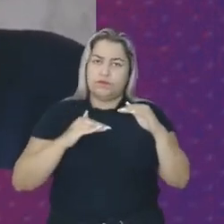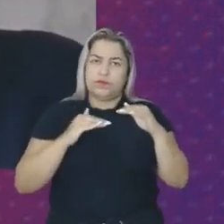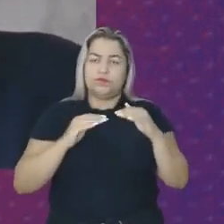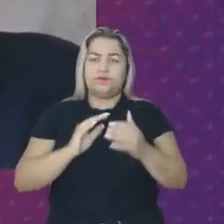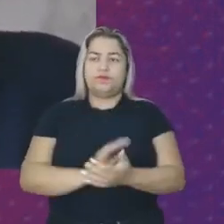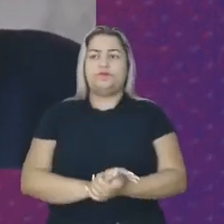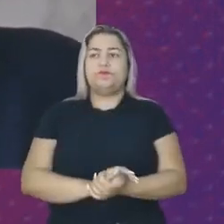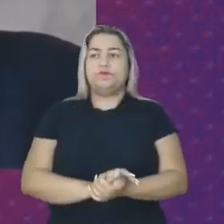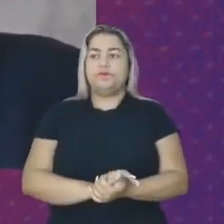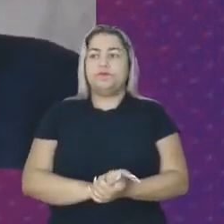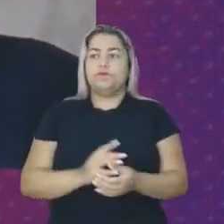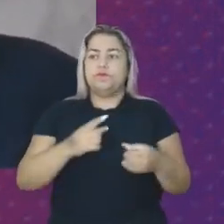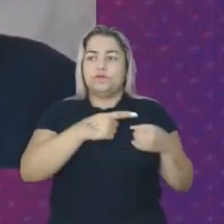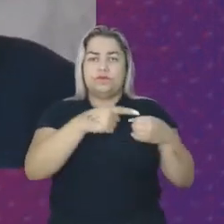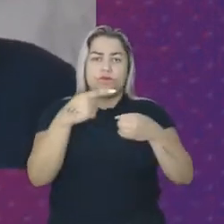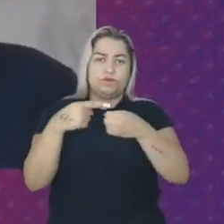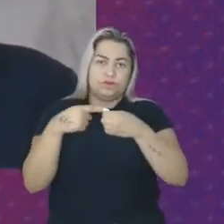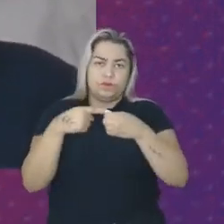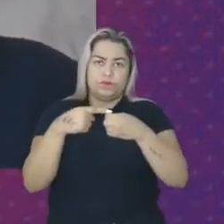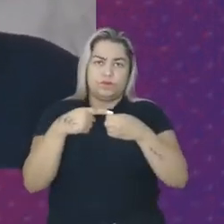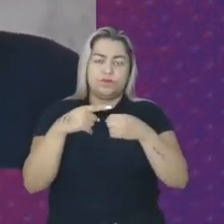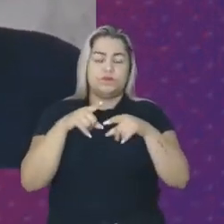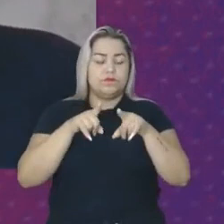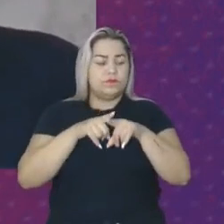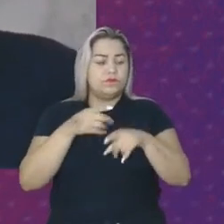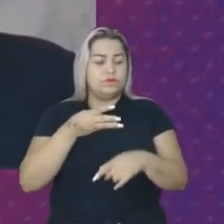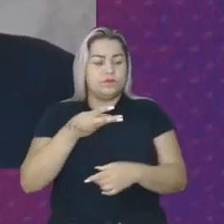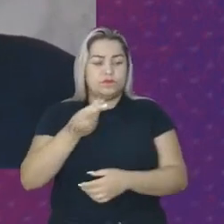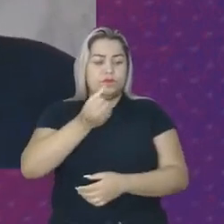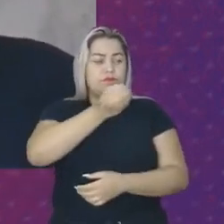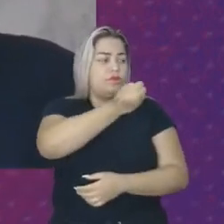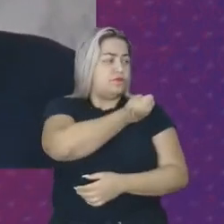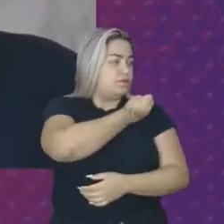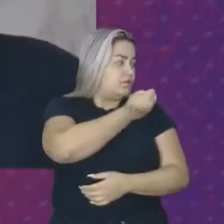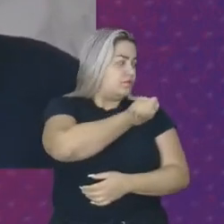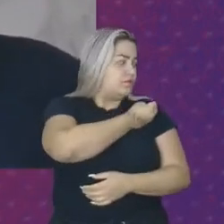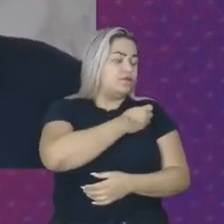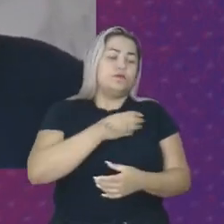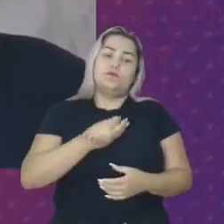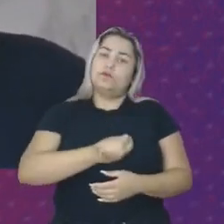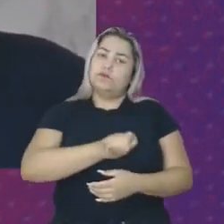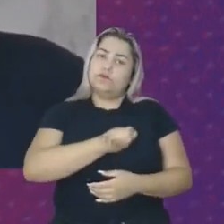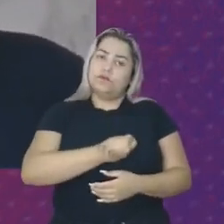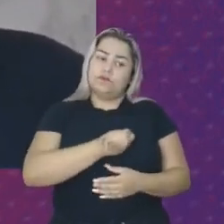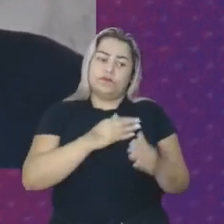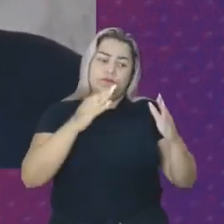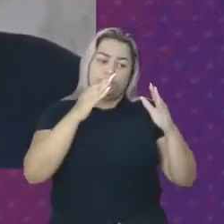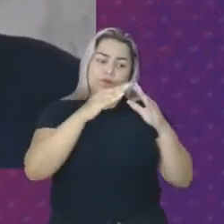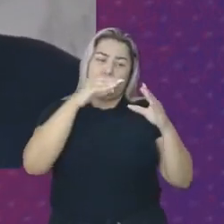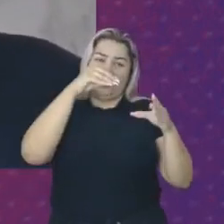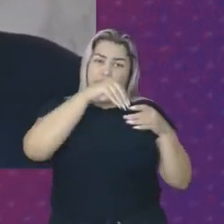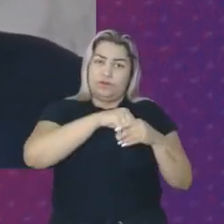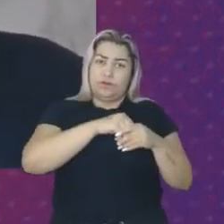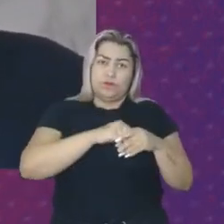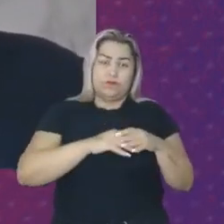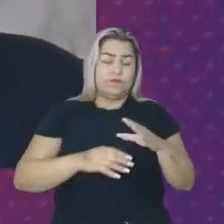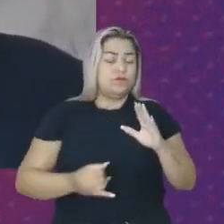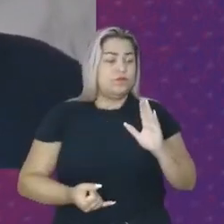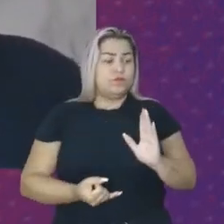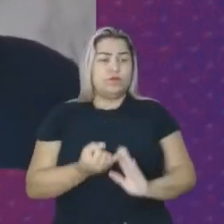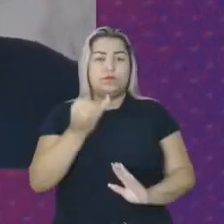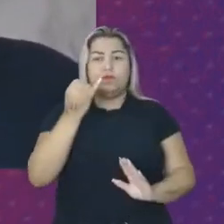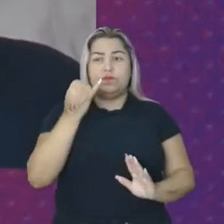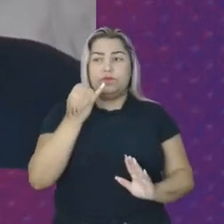porte, nas cidades do interior, com um número menor de habitantes, mas que tenham índices altos de